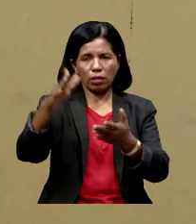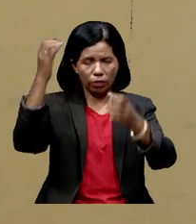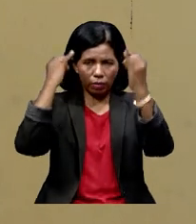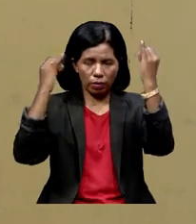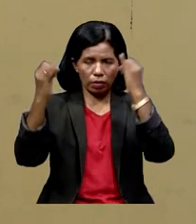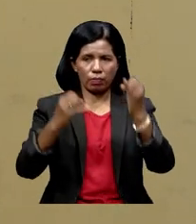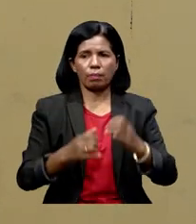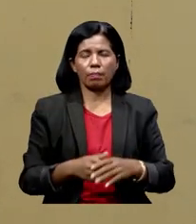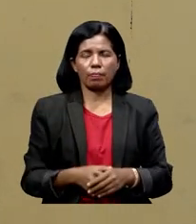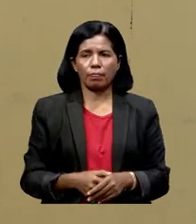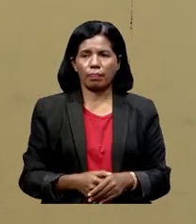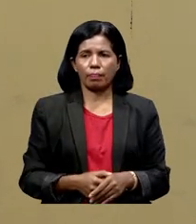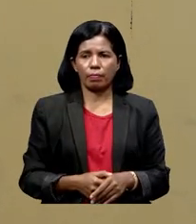transmite.